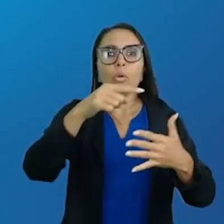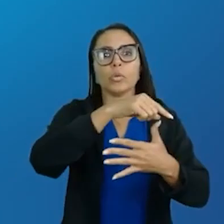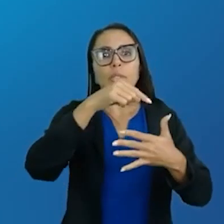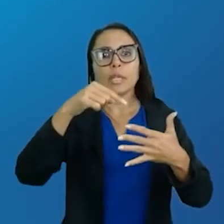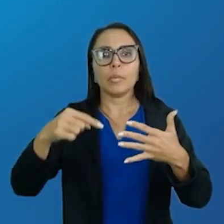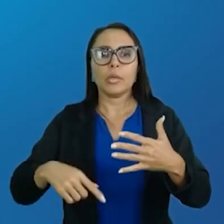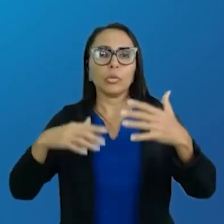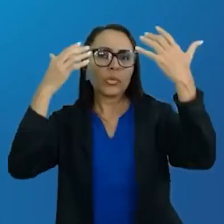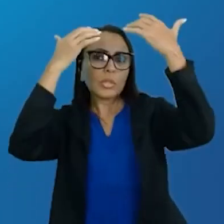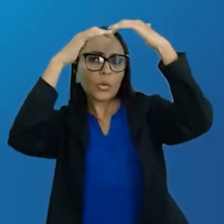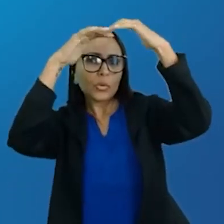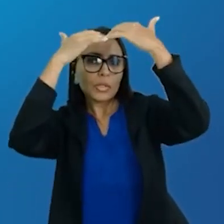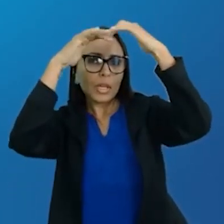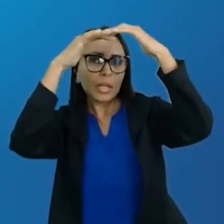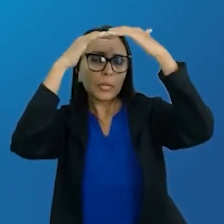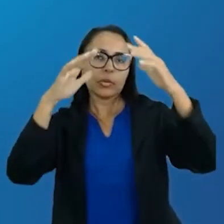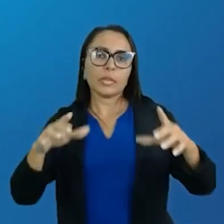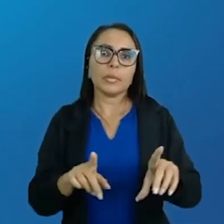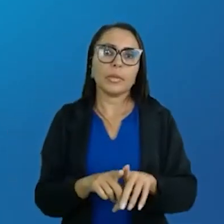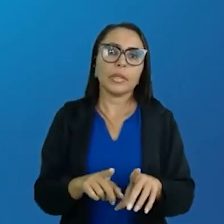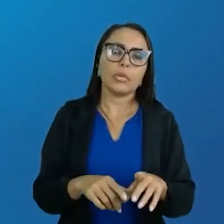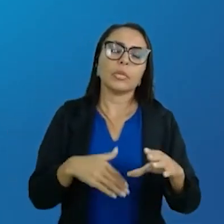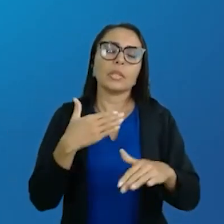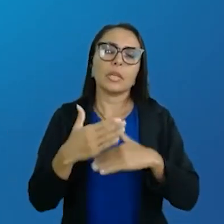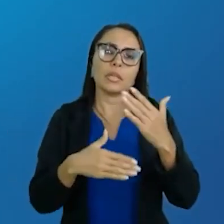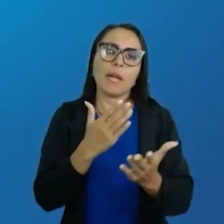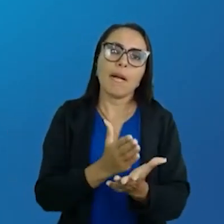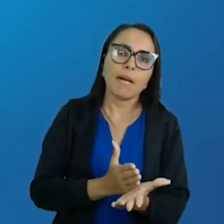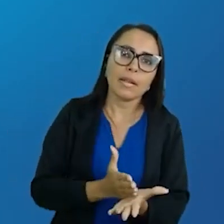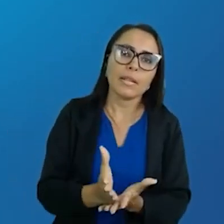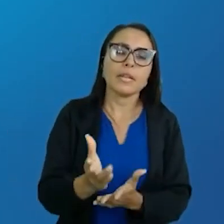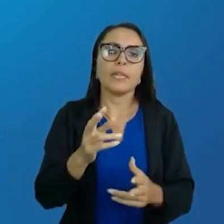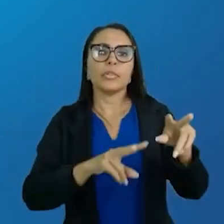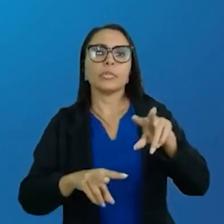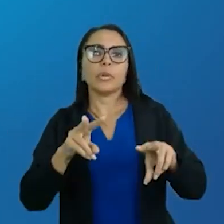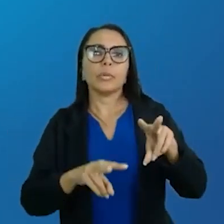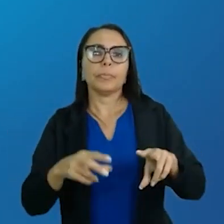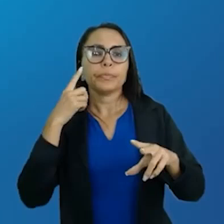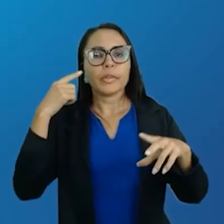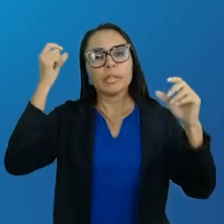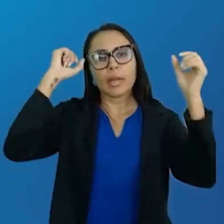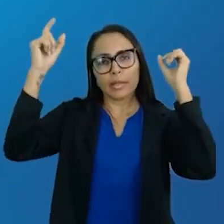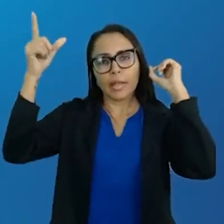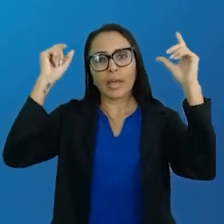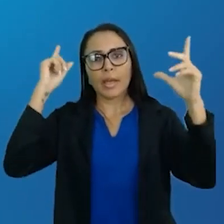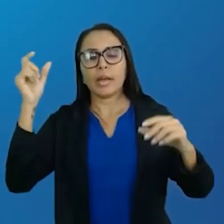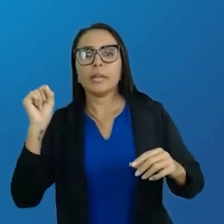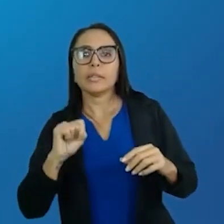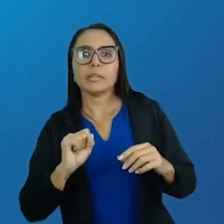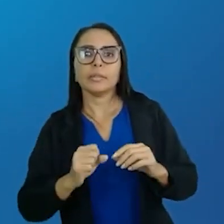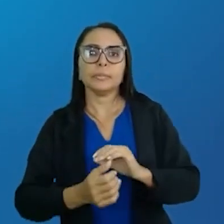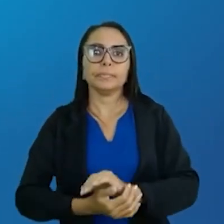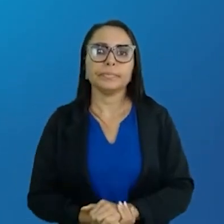nosso cérebro. Então, tipo, trata-se da tendência dos objetos seguirem a linha de fluidez visual gradativa, e essa ideia, acho que os carros ali, o Fiatzinho, que é um carro